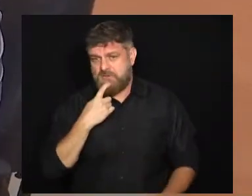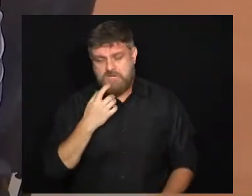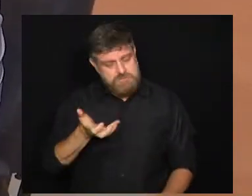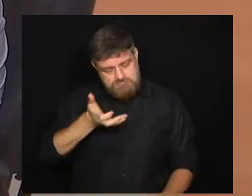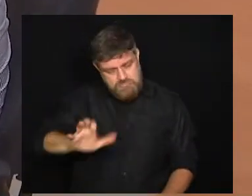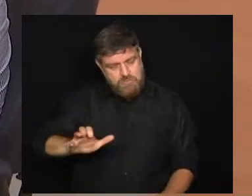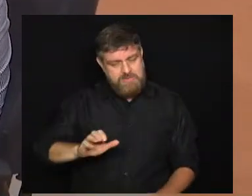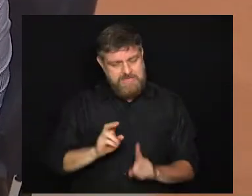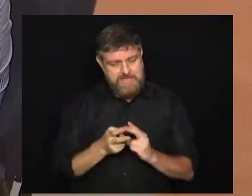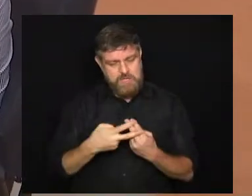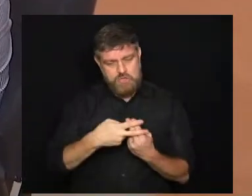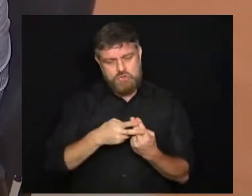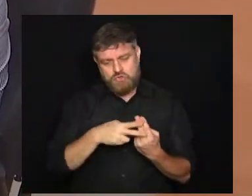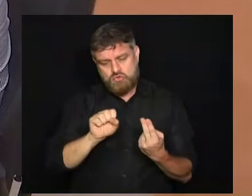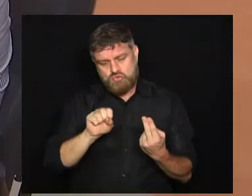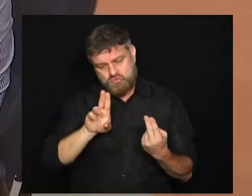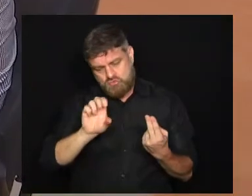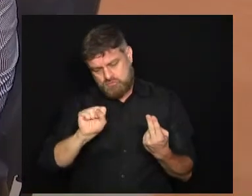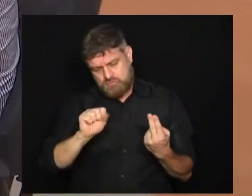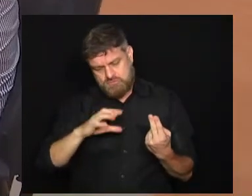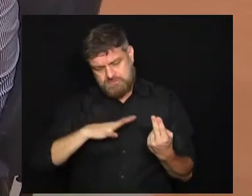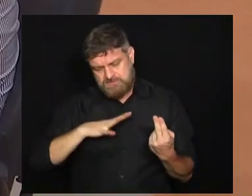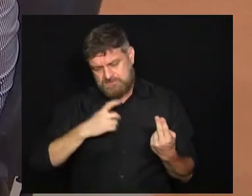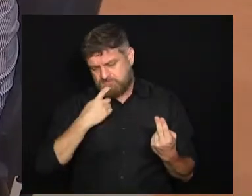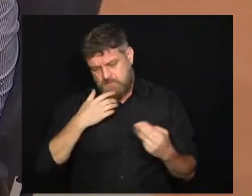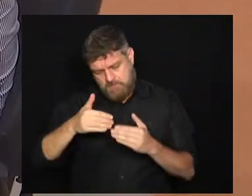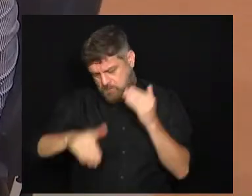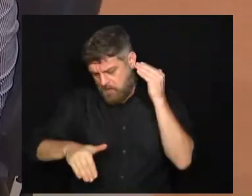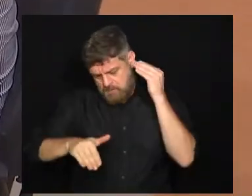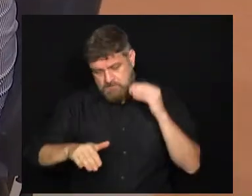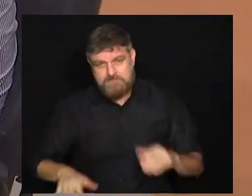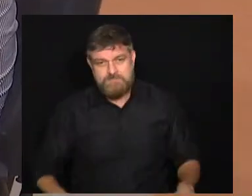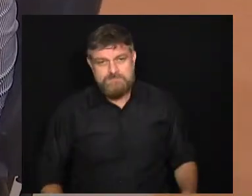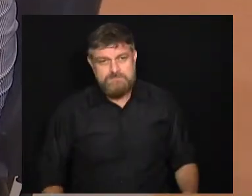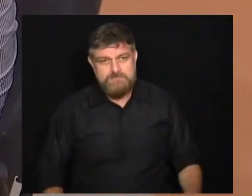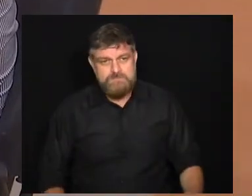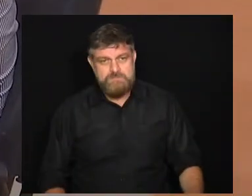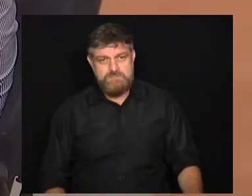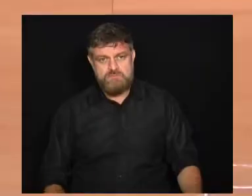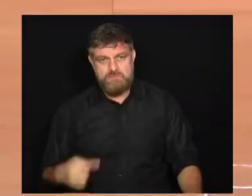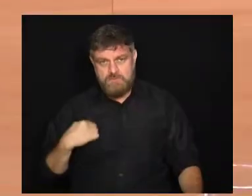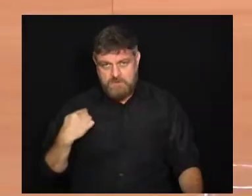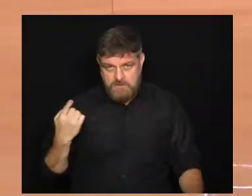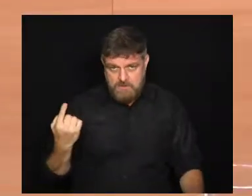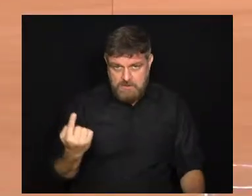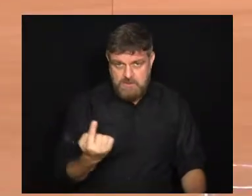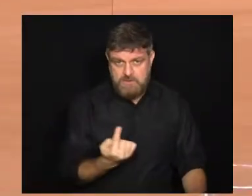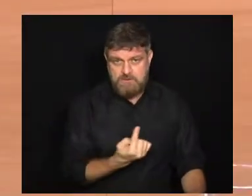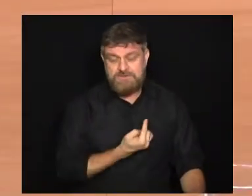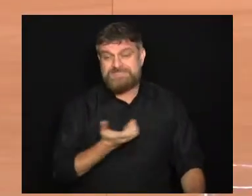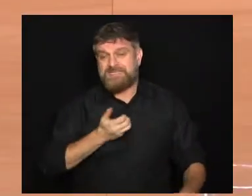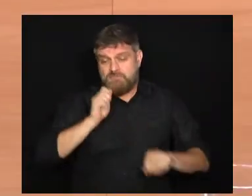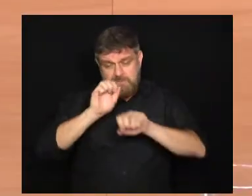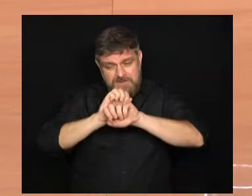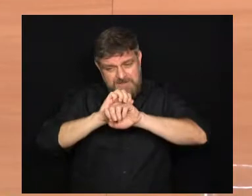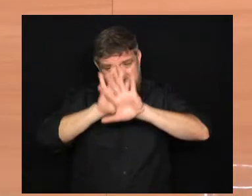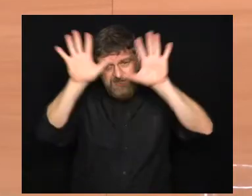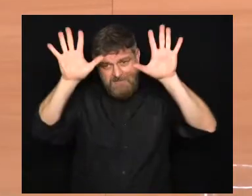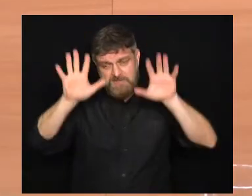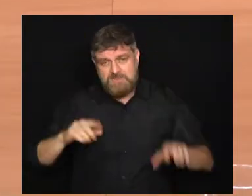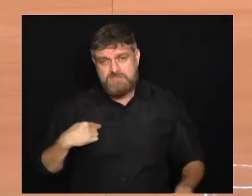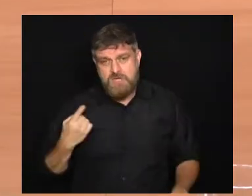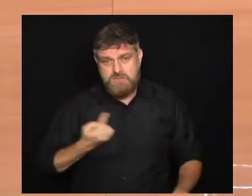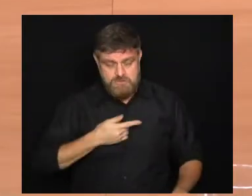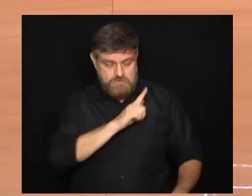Único de Saúde de Campinas. Perfeito. Só uma fala. Nós prezamos a maior transparência de todos os